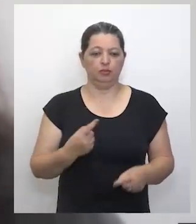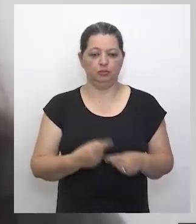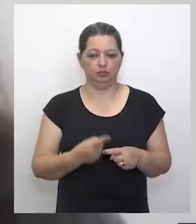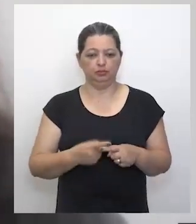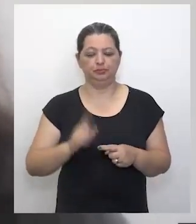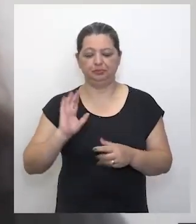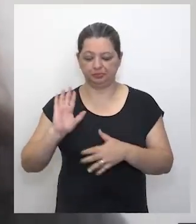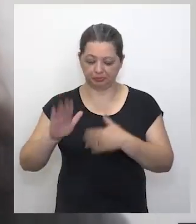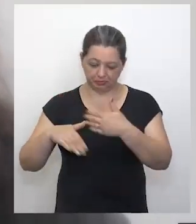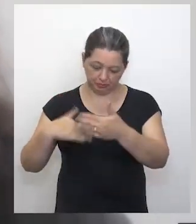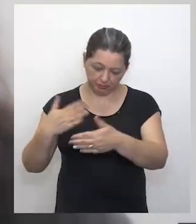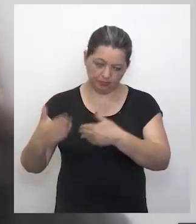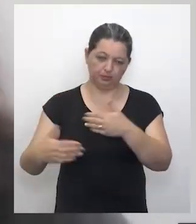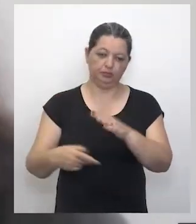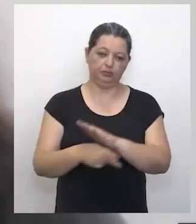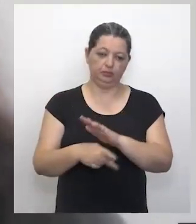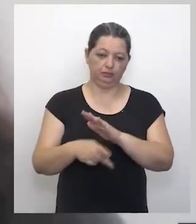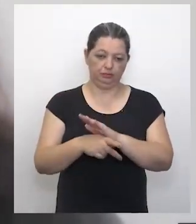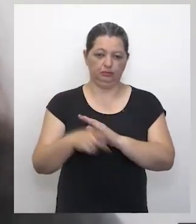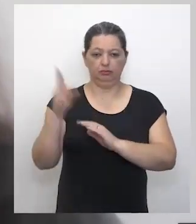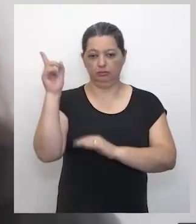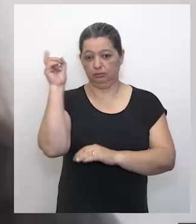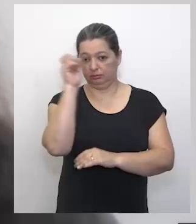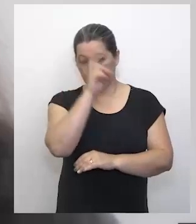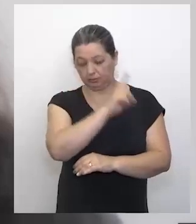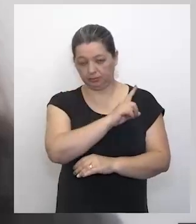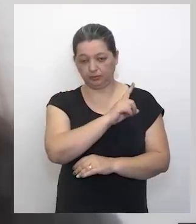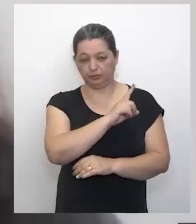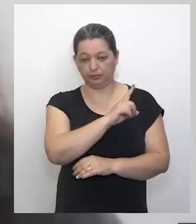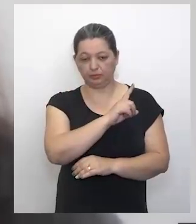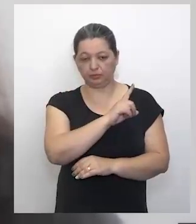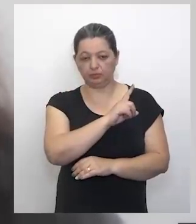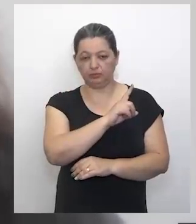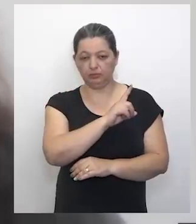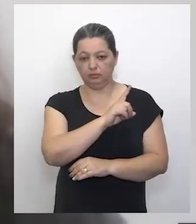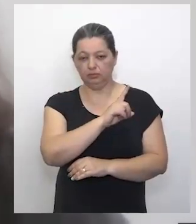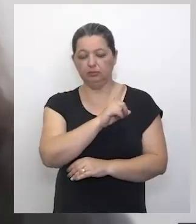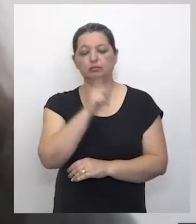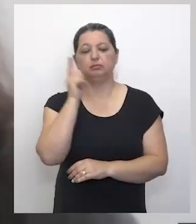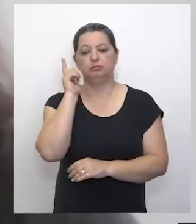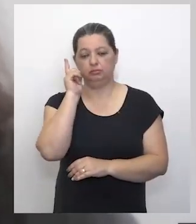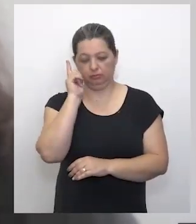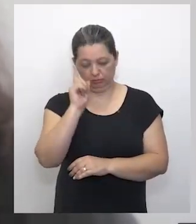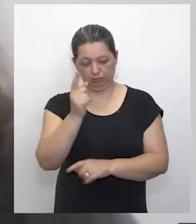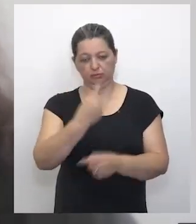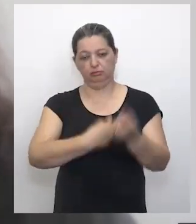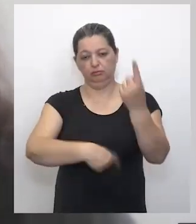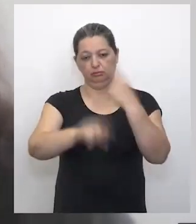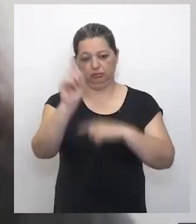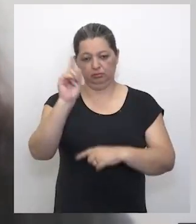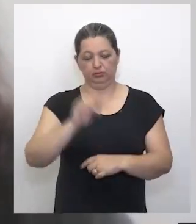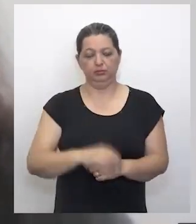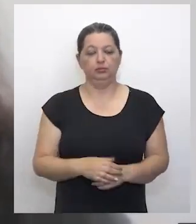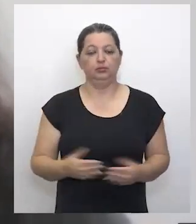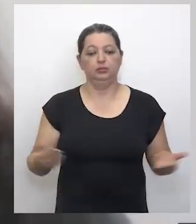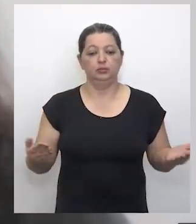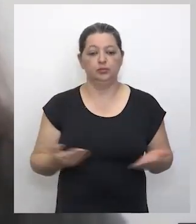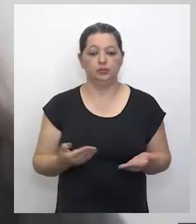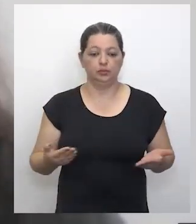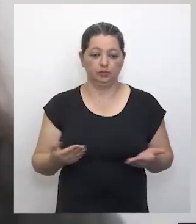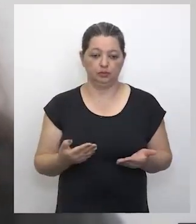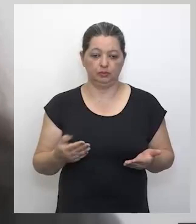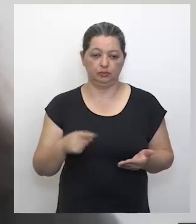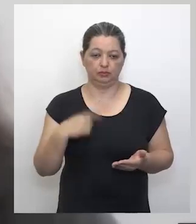desenvolver atividades pautadas nas dificuldades que esperamos superar. Para hoje,